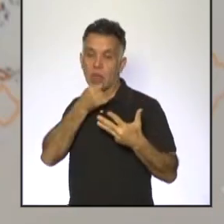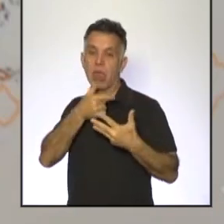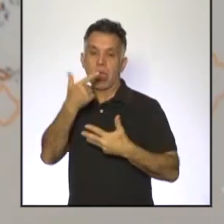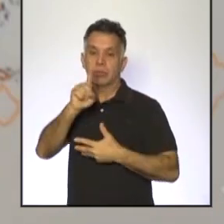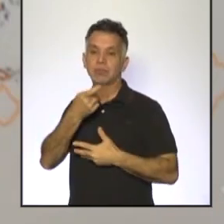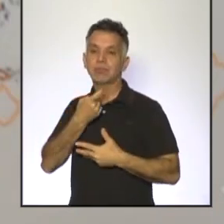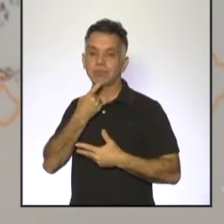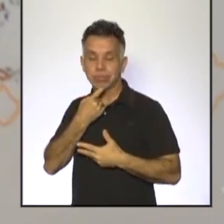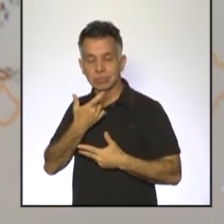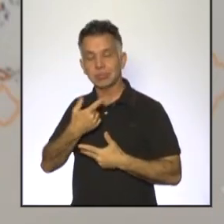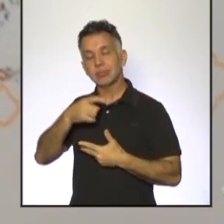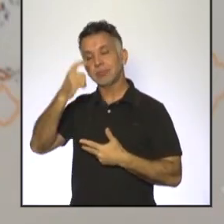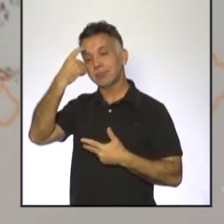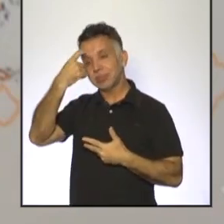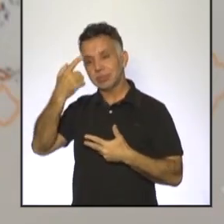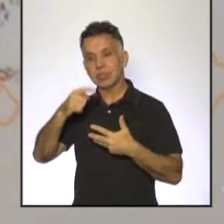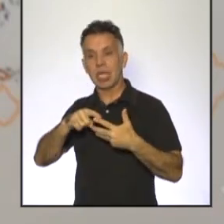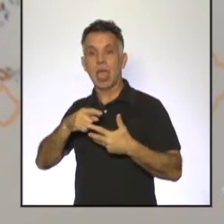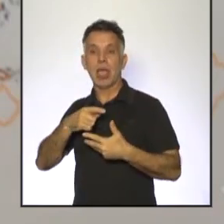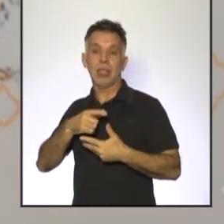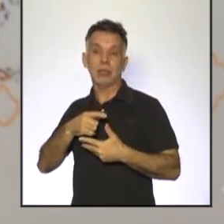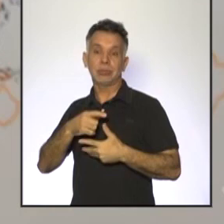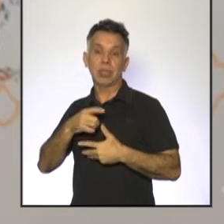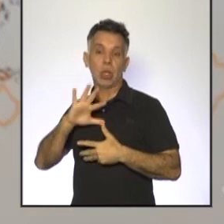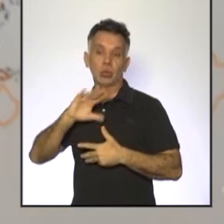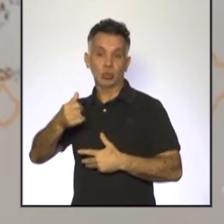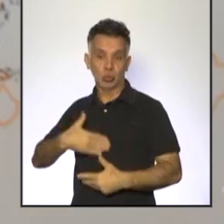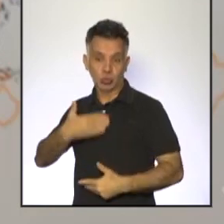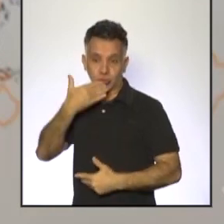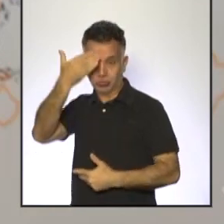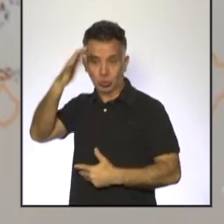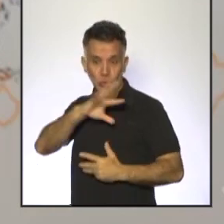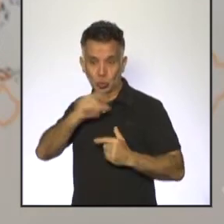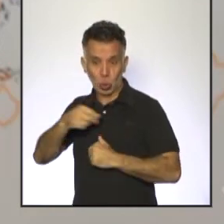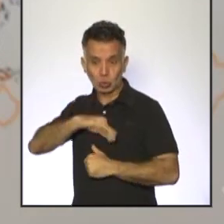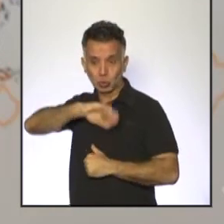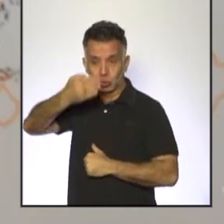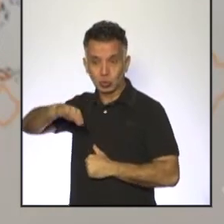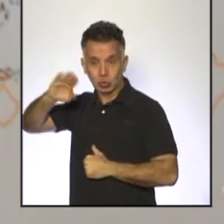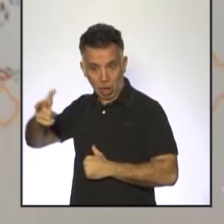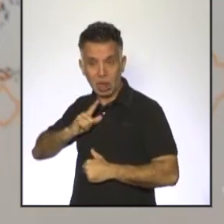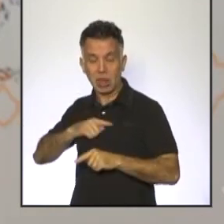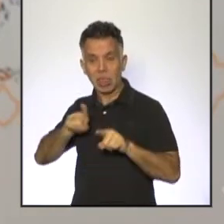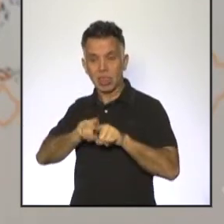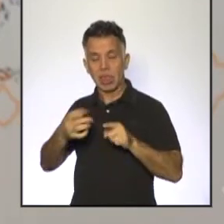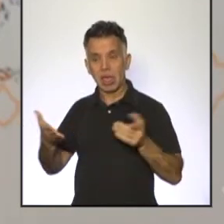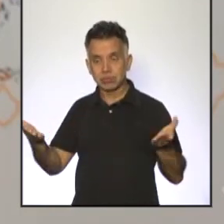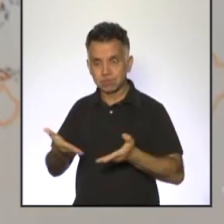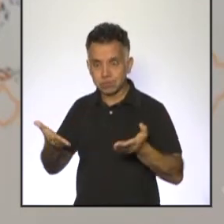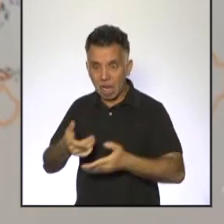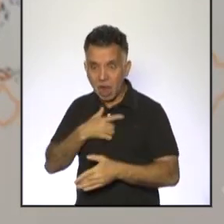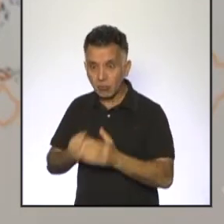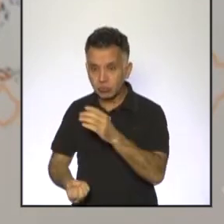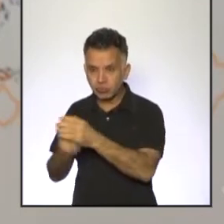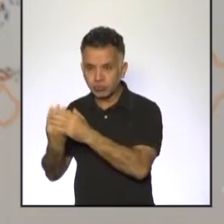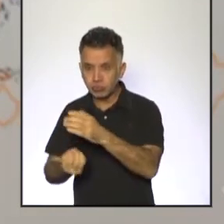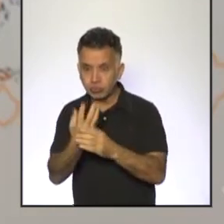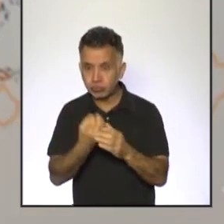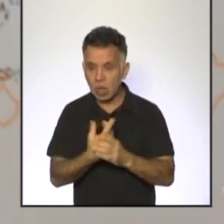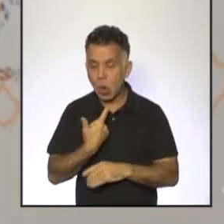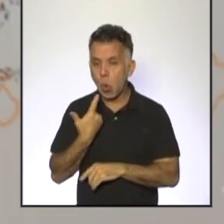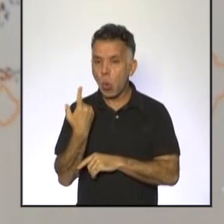Índia, China, Paquistão. Todas essas montanhas que eu acabei de citar são dobramentos modernos. Elas foram formadas nos